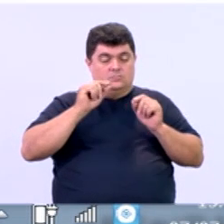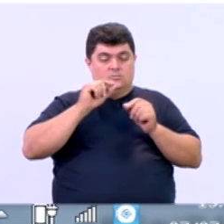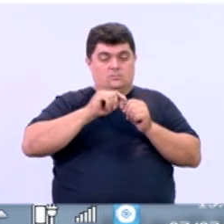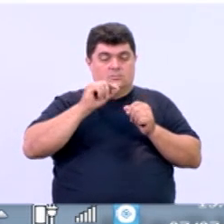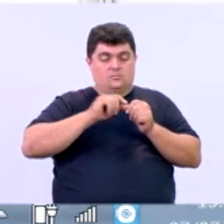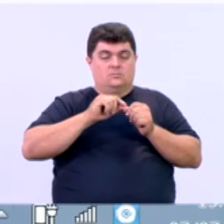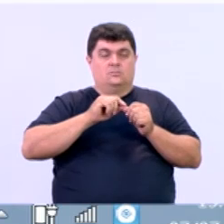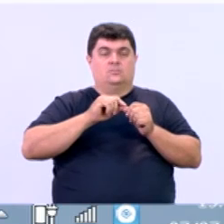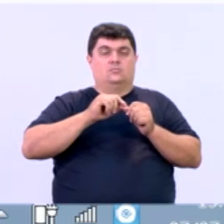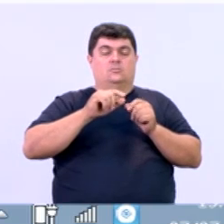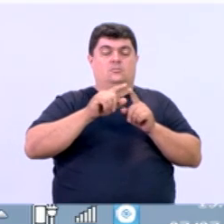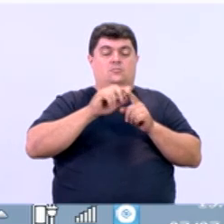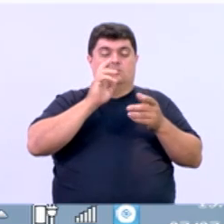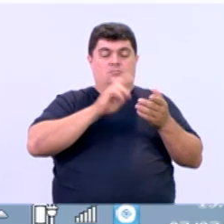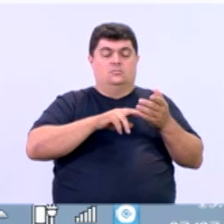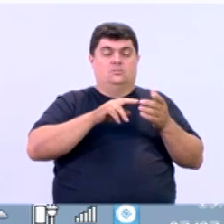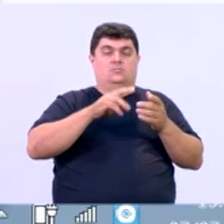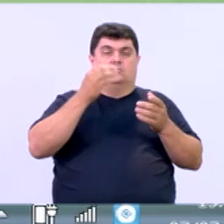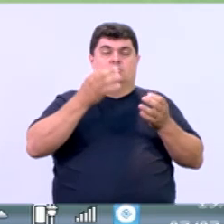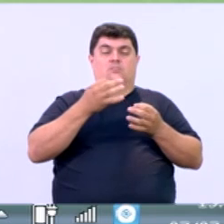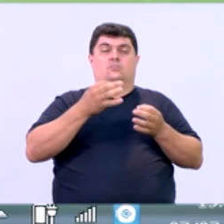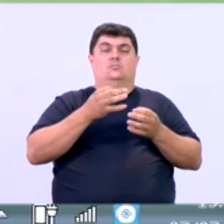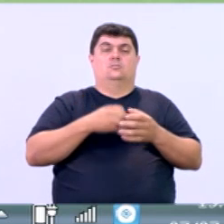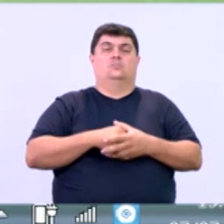feito, tá?